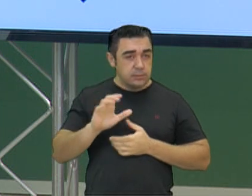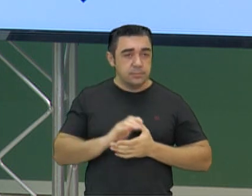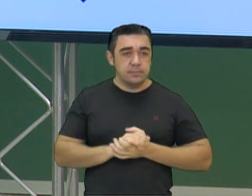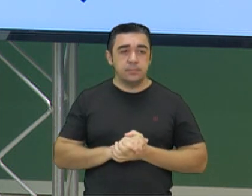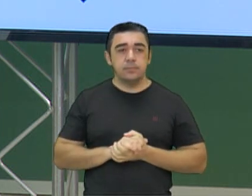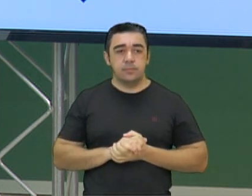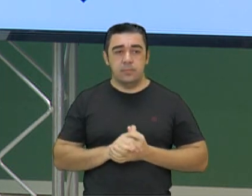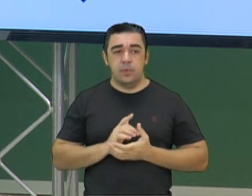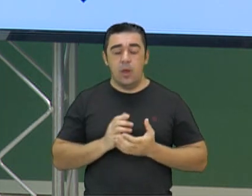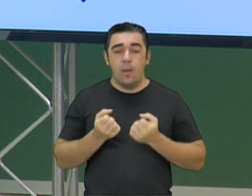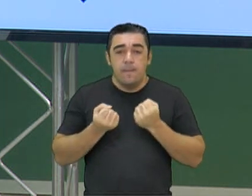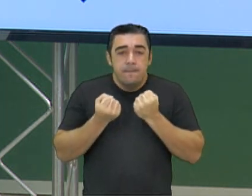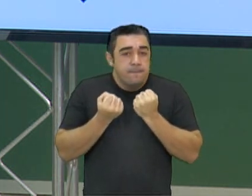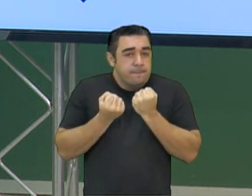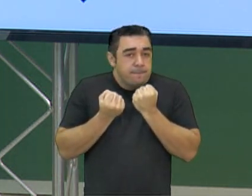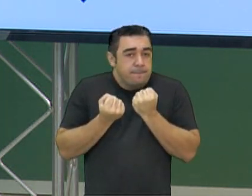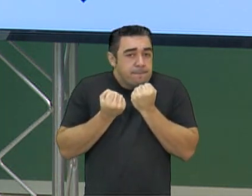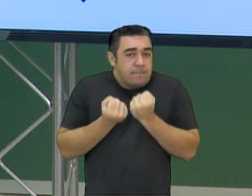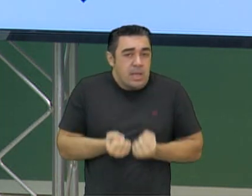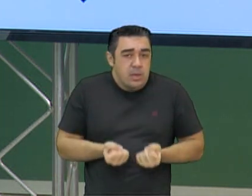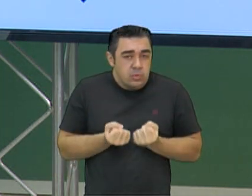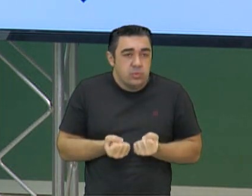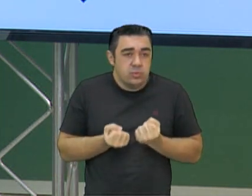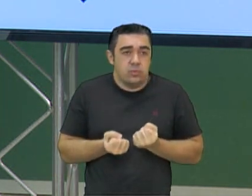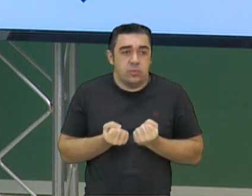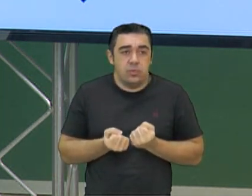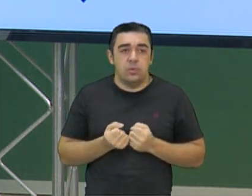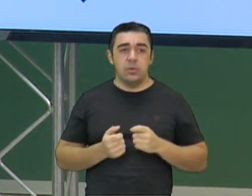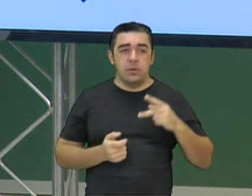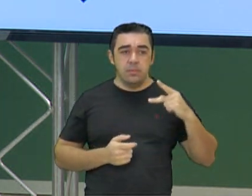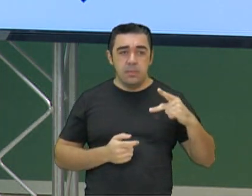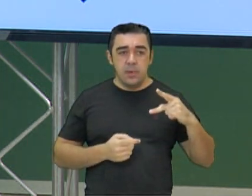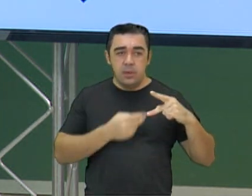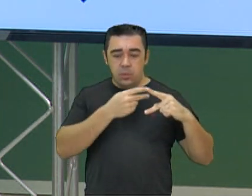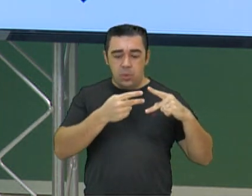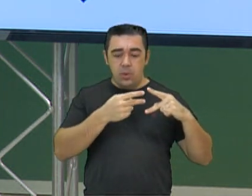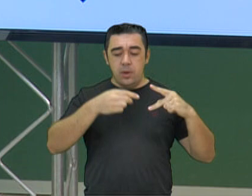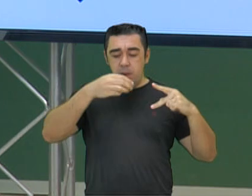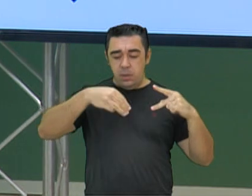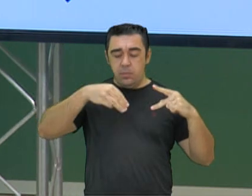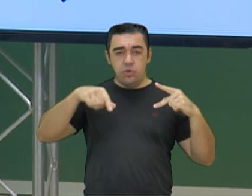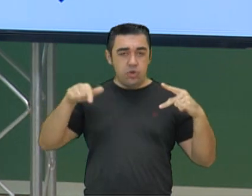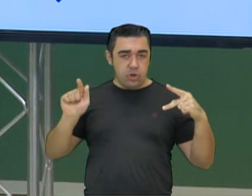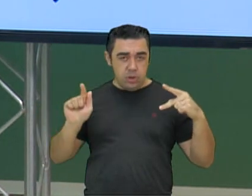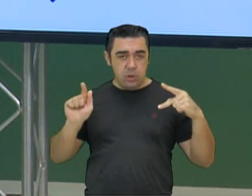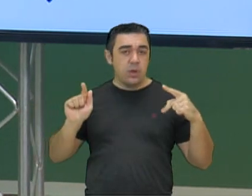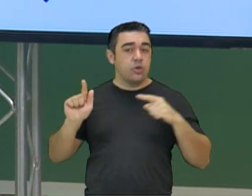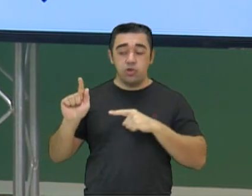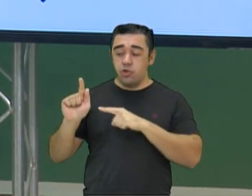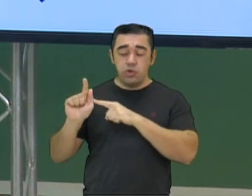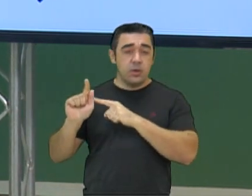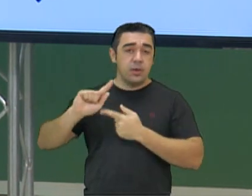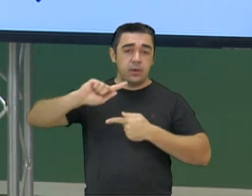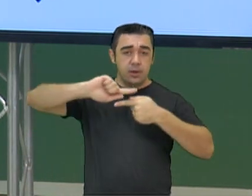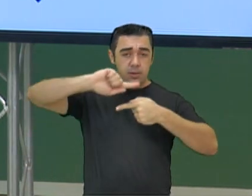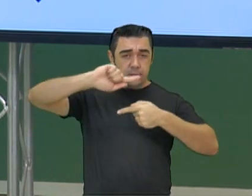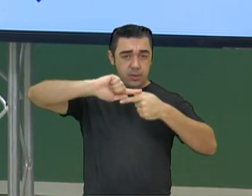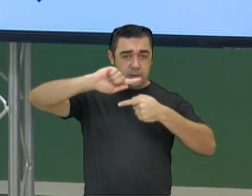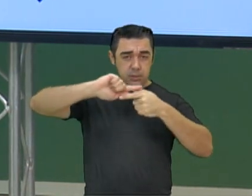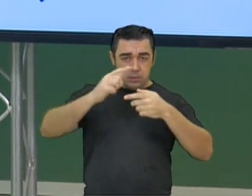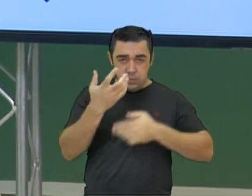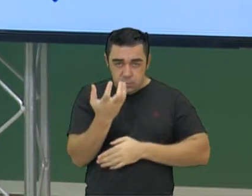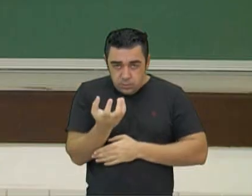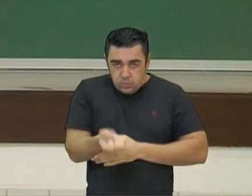velho peso, né? Onde que P igual em vez de G, é uma força peso devido à atração gravitacional da